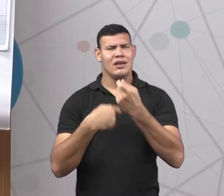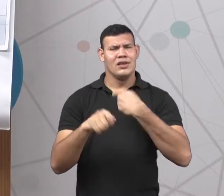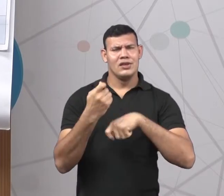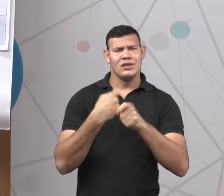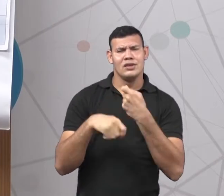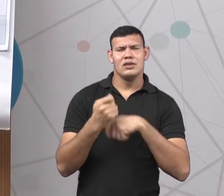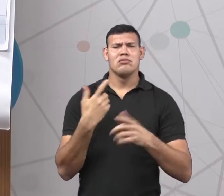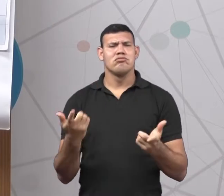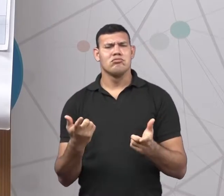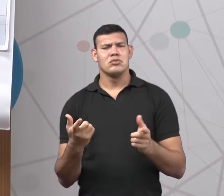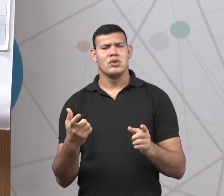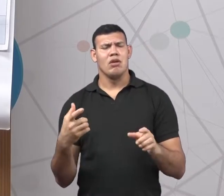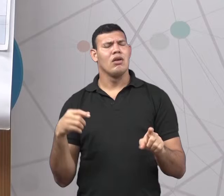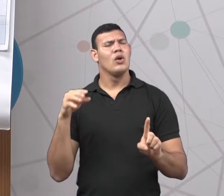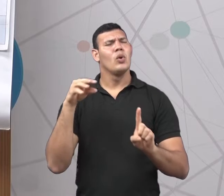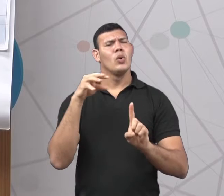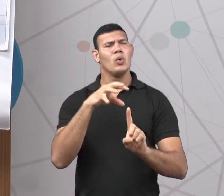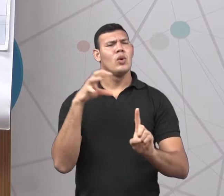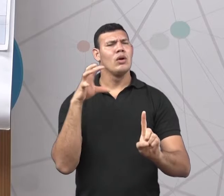que os portugueses queriam impor?